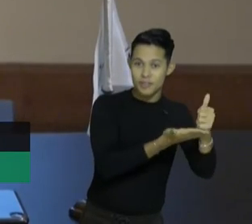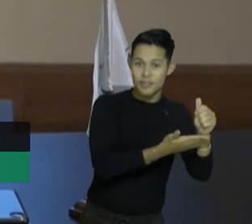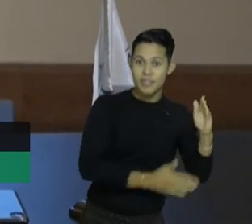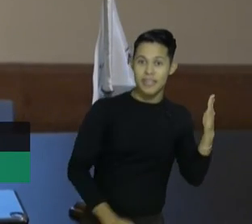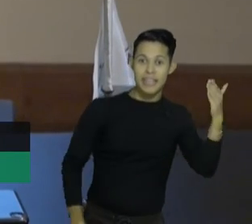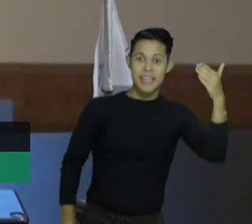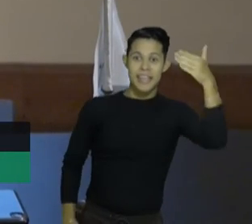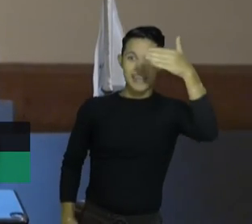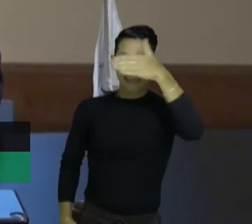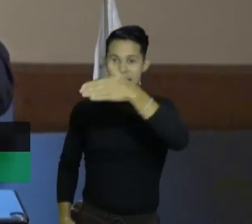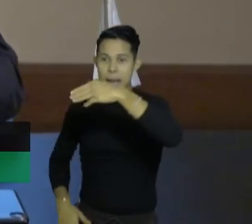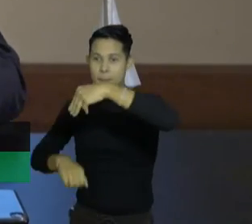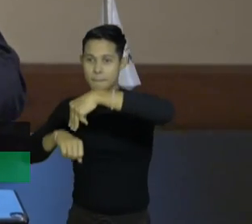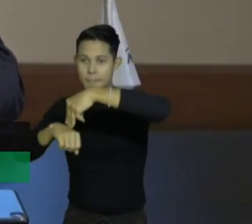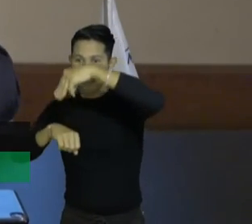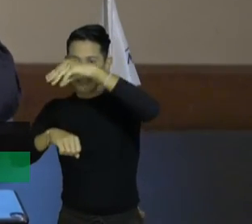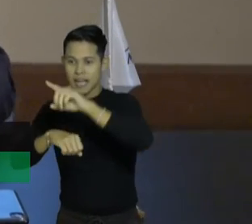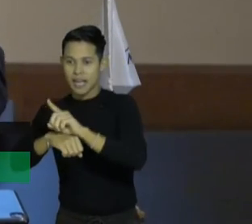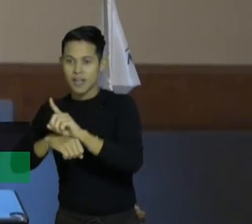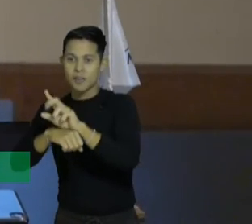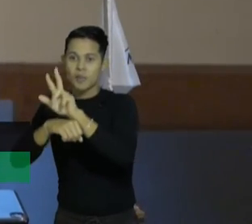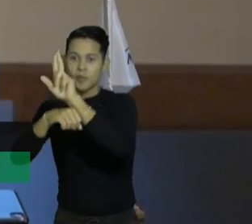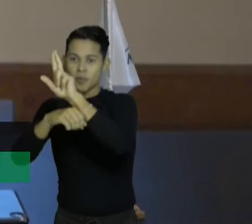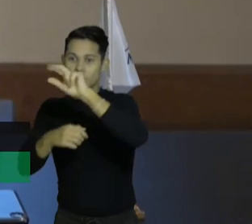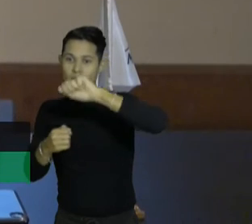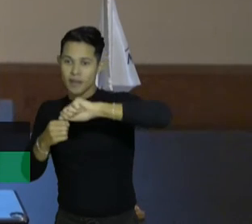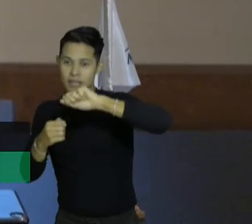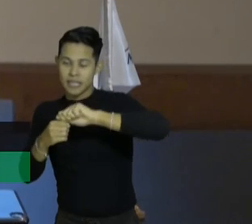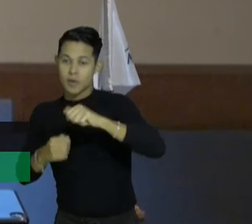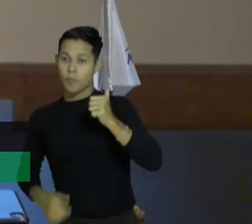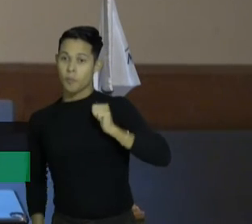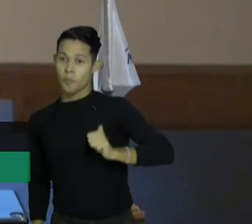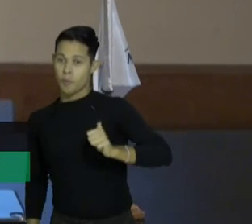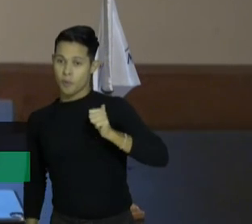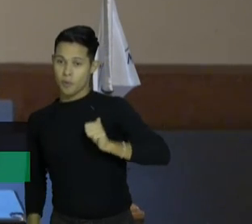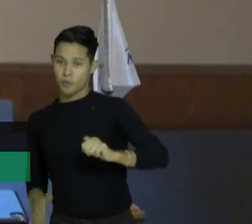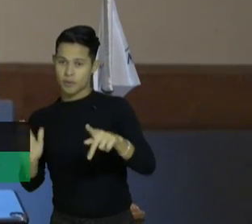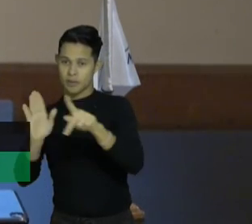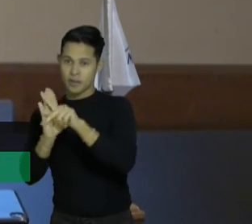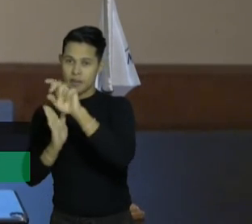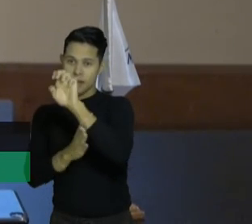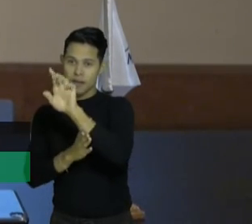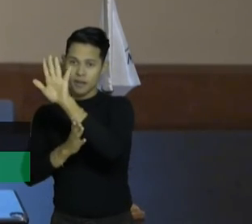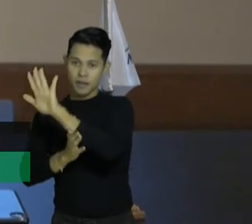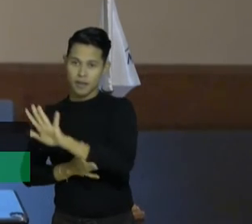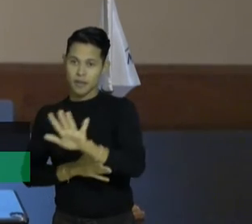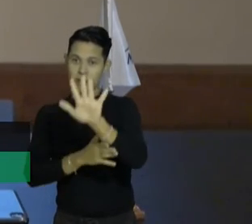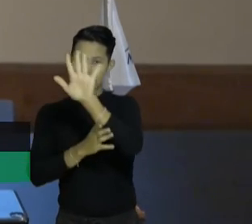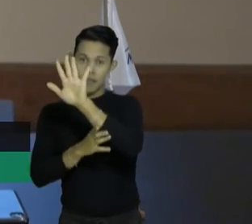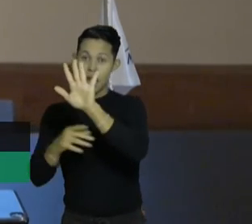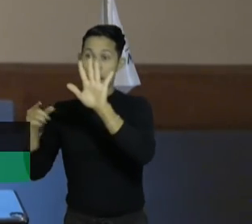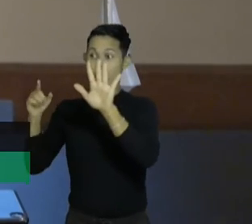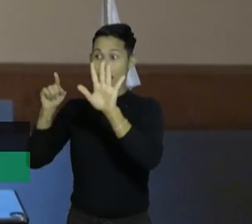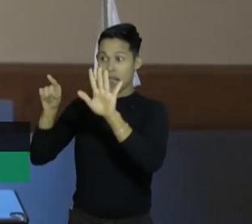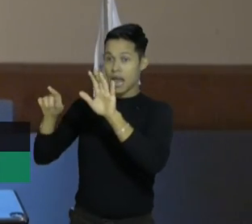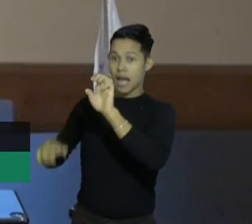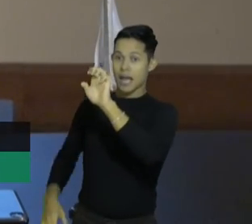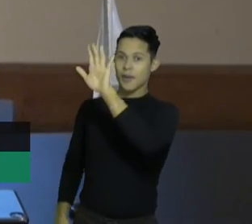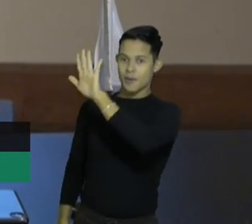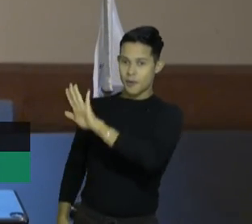doutorado na Europa com bolsas da União Europeia isso eh a Europa já faz com